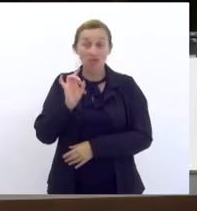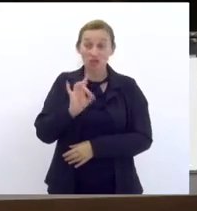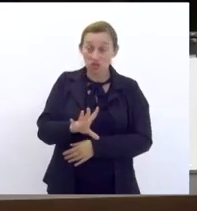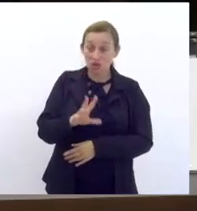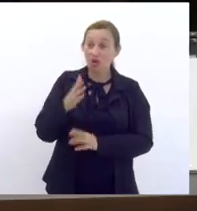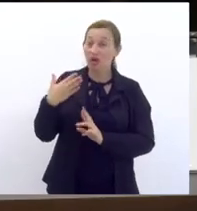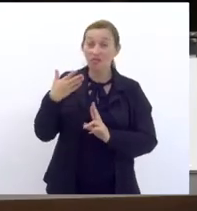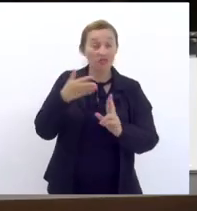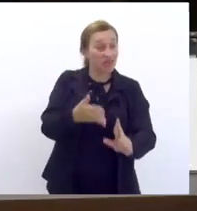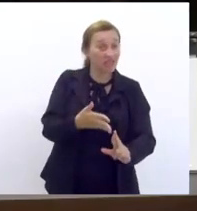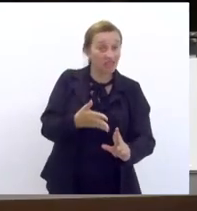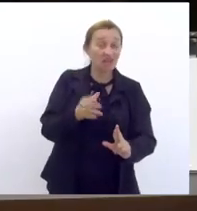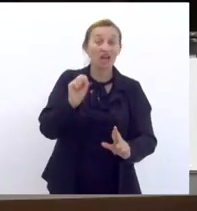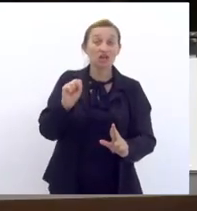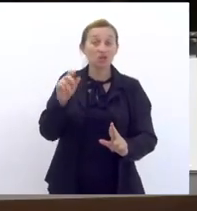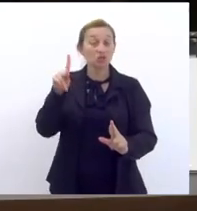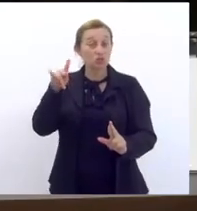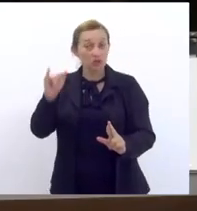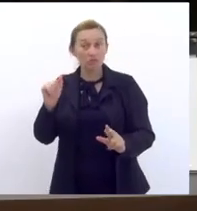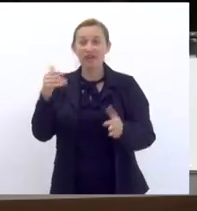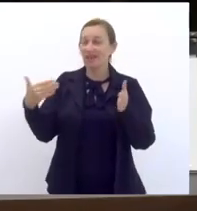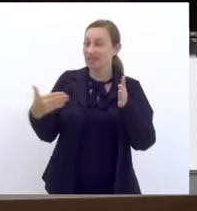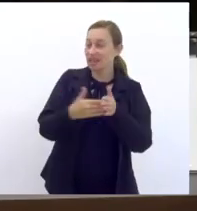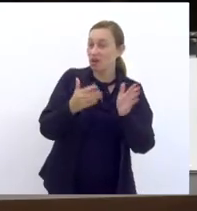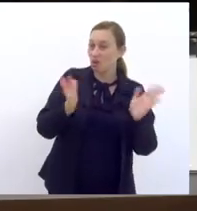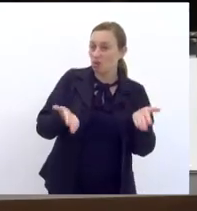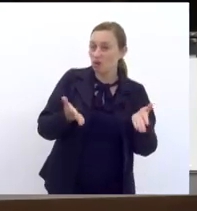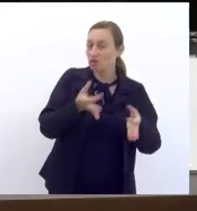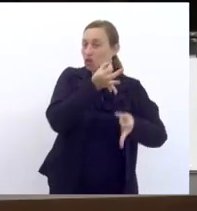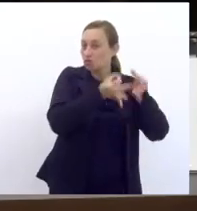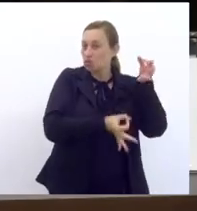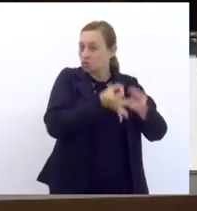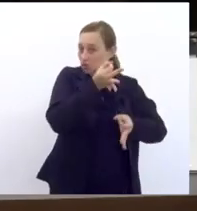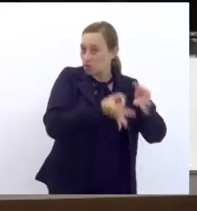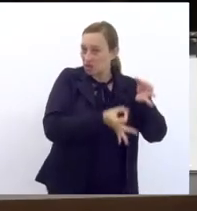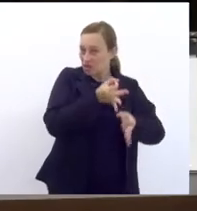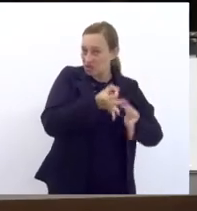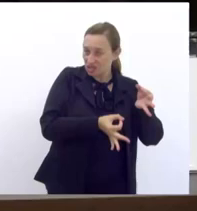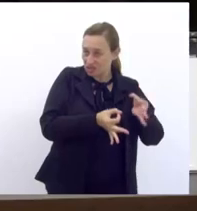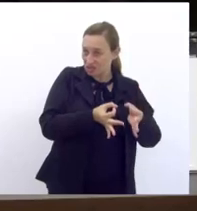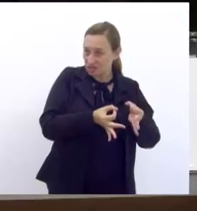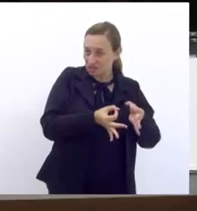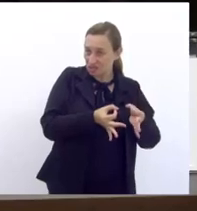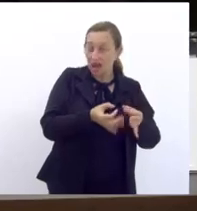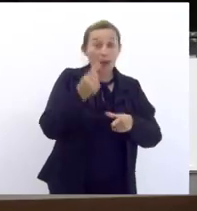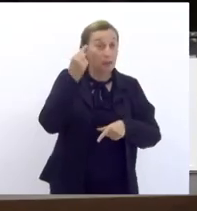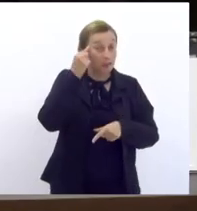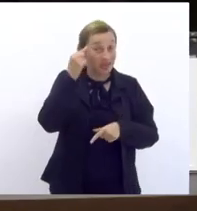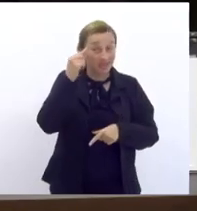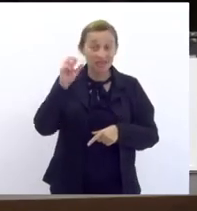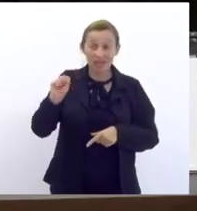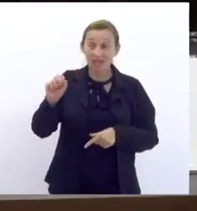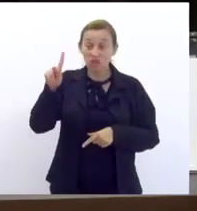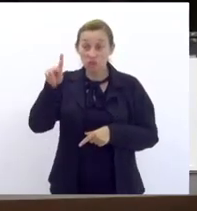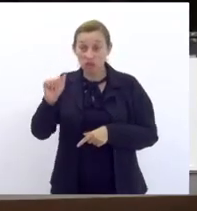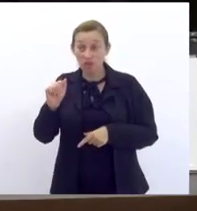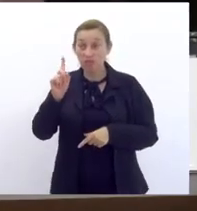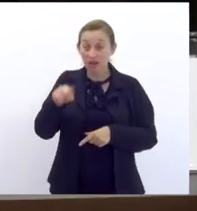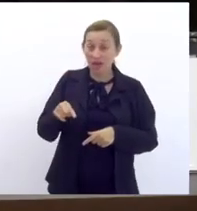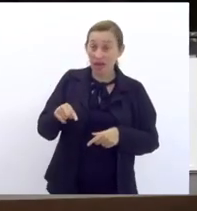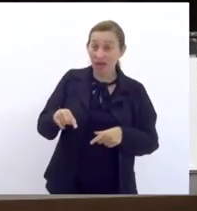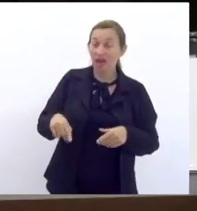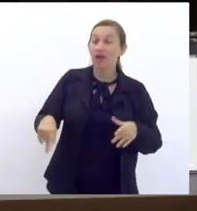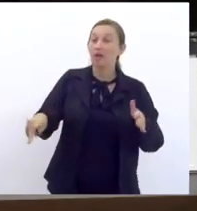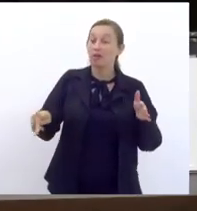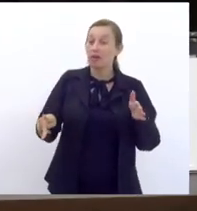como referência e é por isso que até hoje o juiz ao da decisão judicial pensa que a sua algum público todo mundo